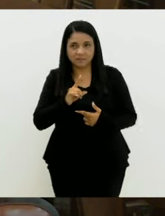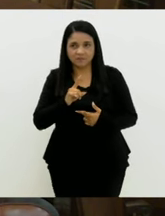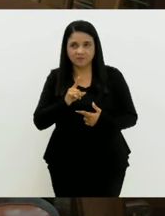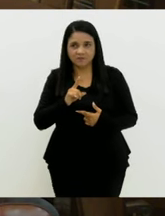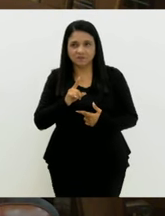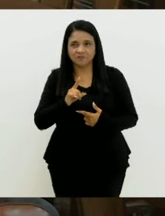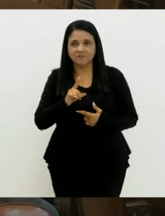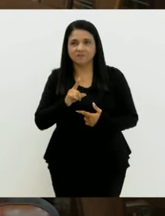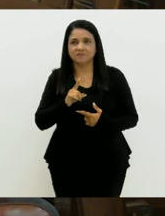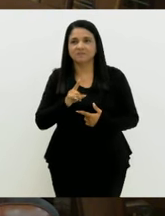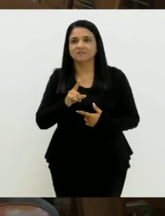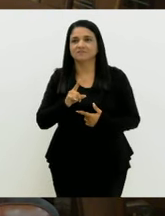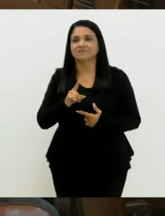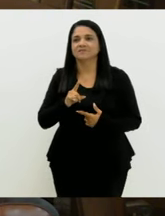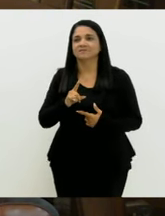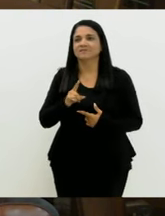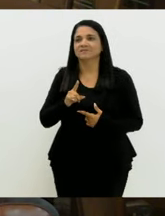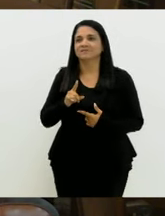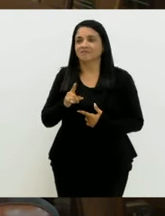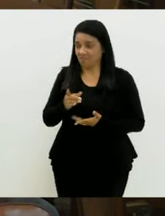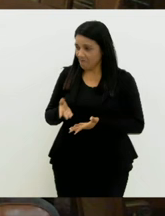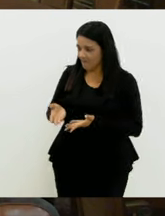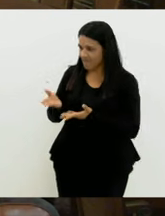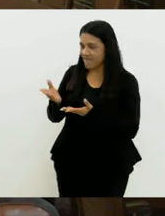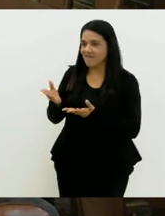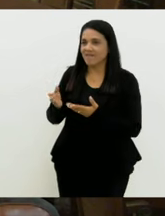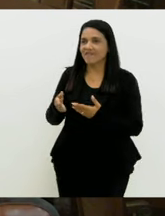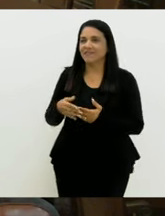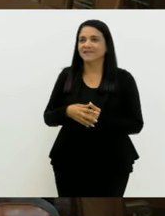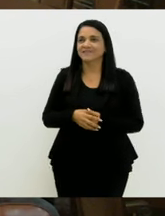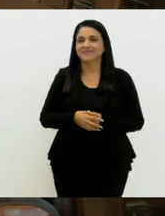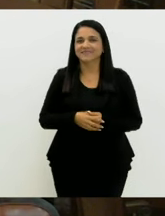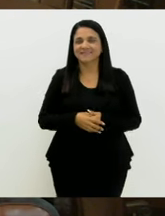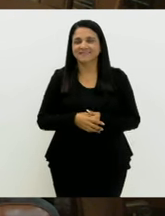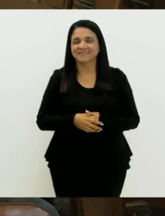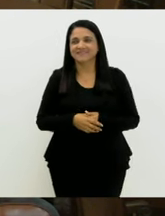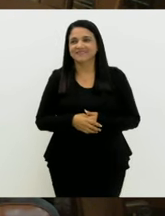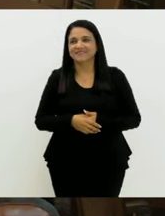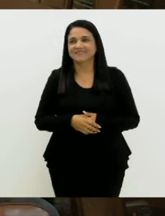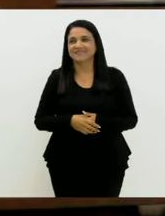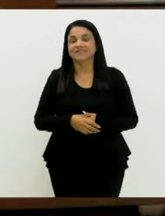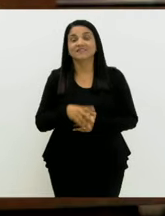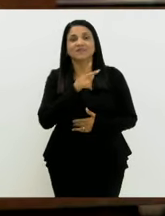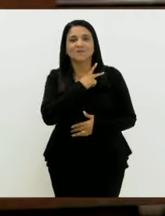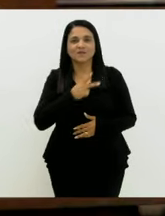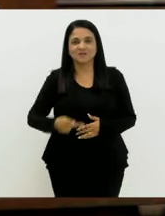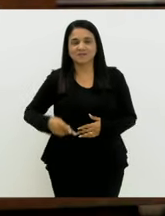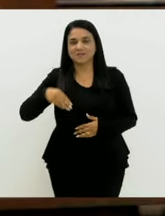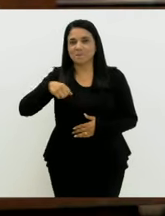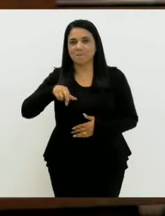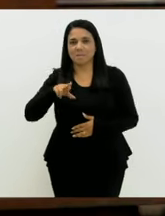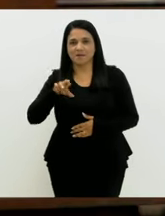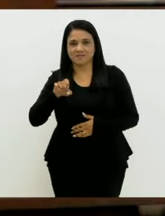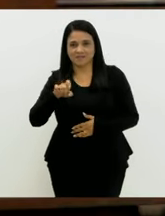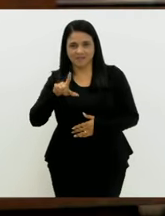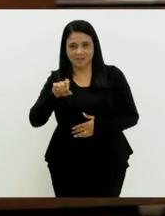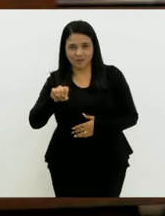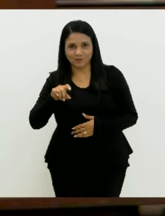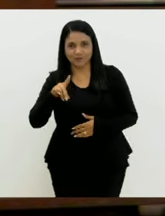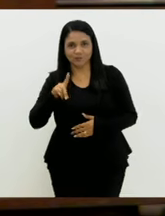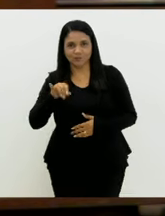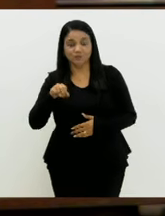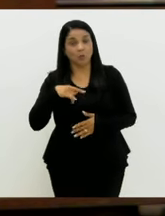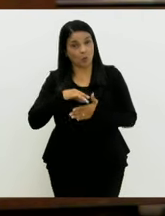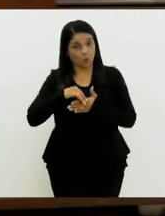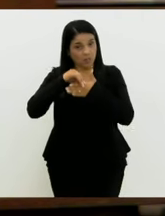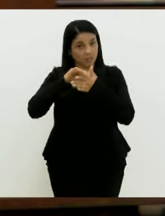Ah, então tá bom. Então você vai aguardar, tá? Você não vem querer dar o volta problema, ali no amigo, não. Presidente Marcelo Dino, é que eu sou o líder da bancada, mas